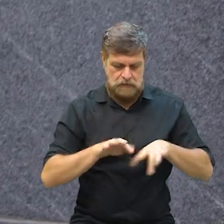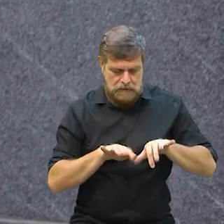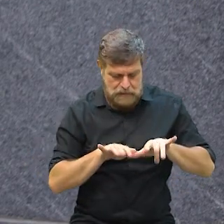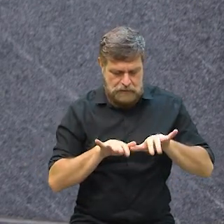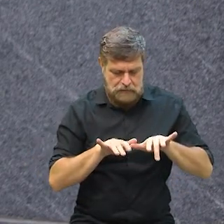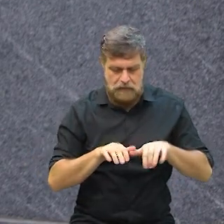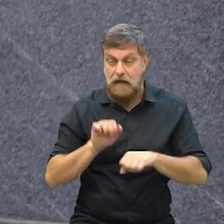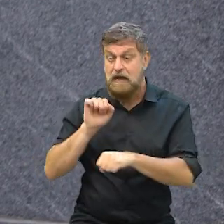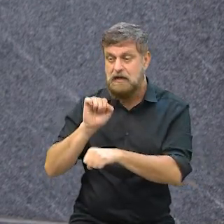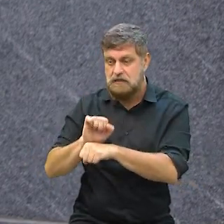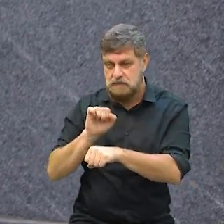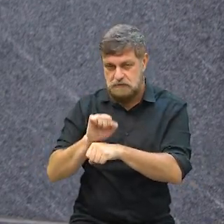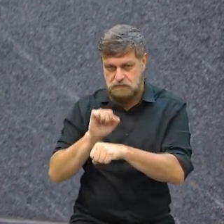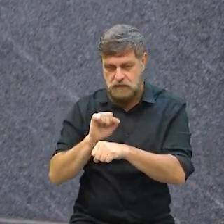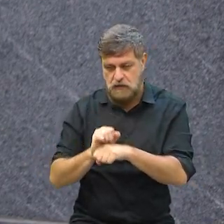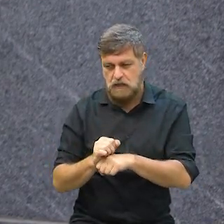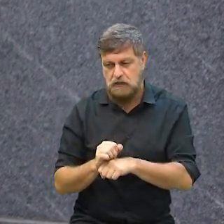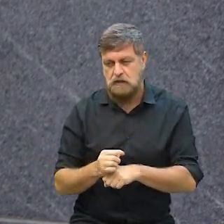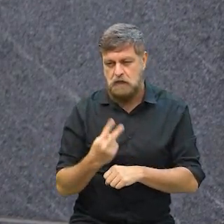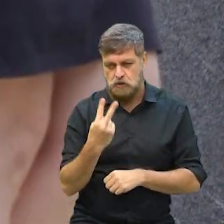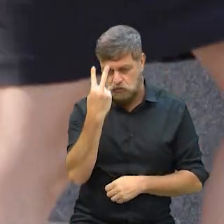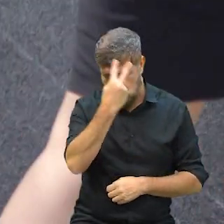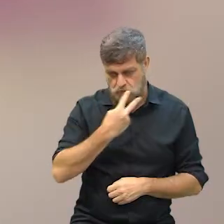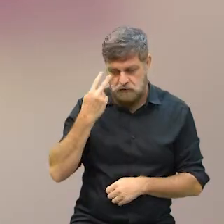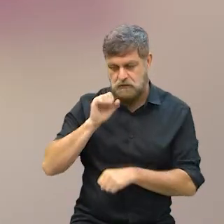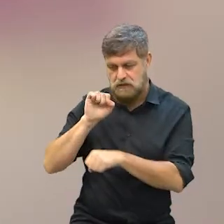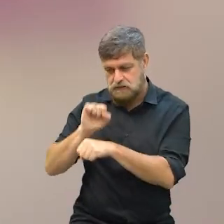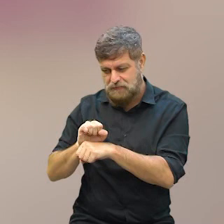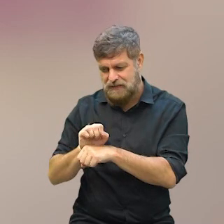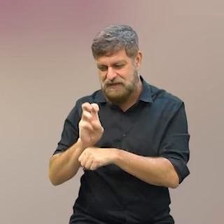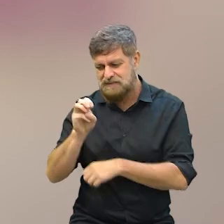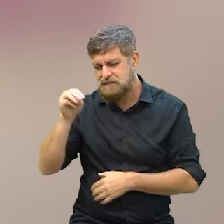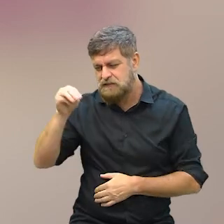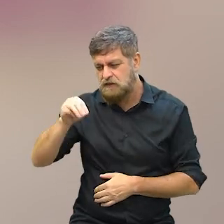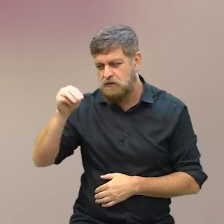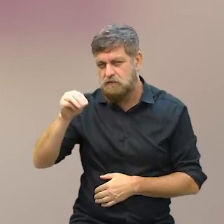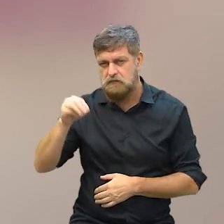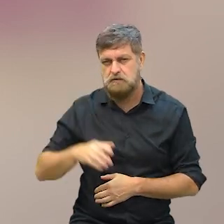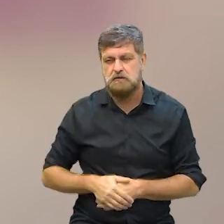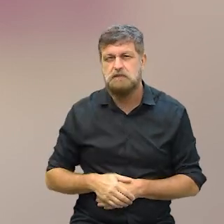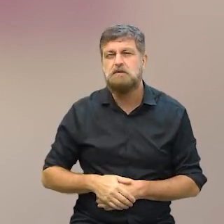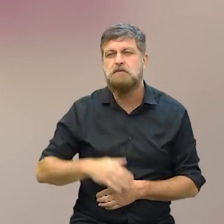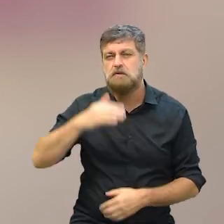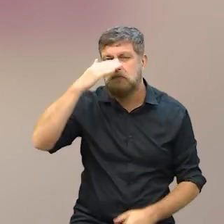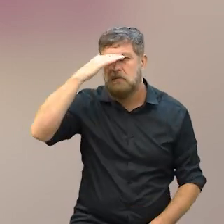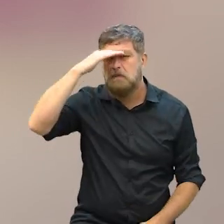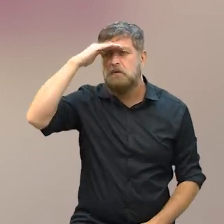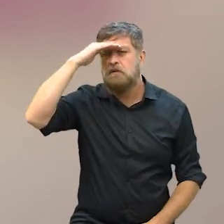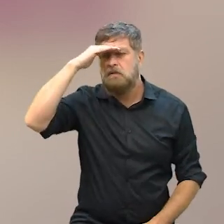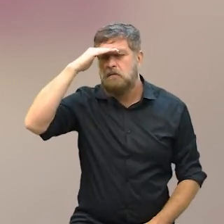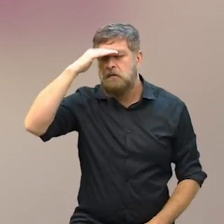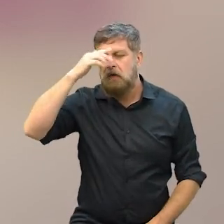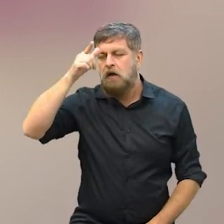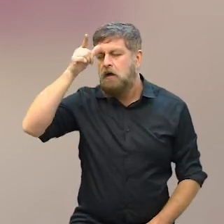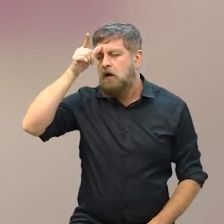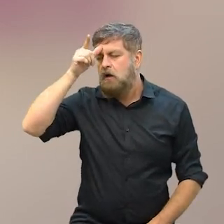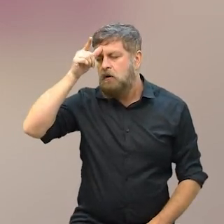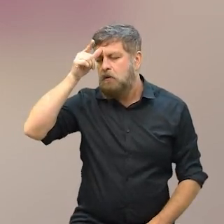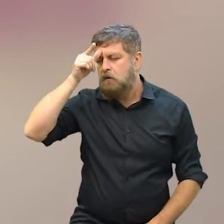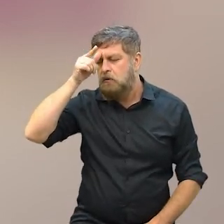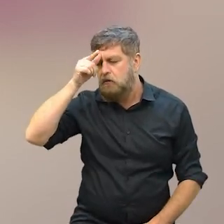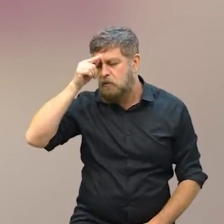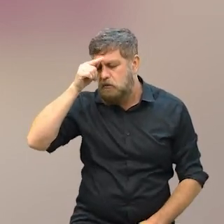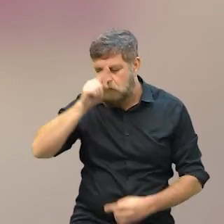computador ou o celular, pausas entre 1 e 2 horas, um pouquinho, uns 5, 10 minutinhos, olhando longe, relaxando, para